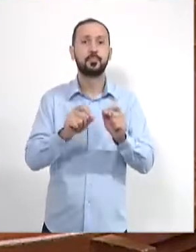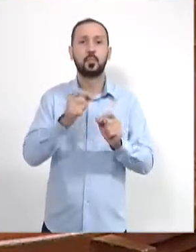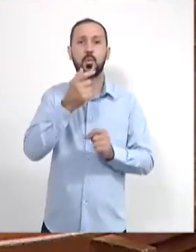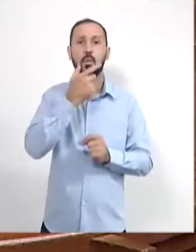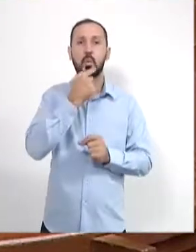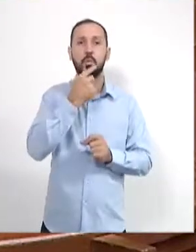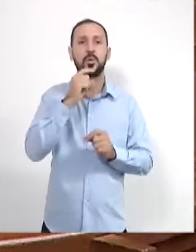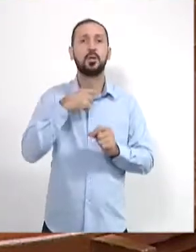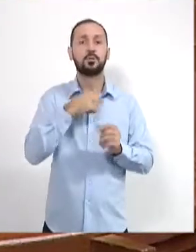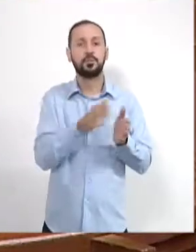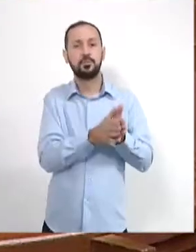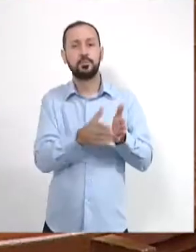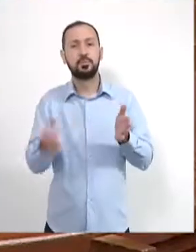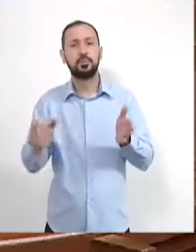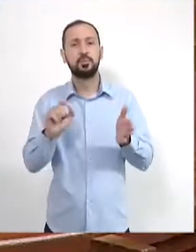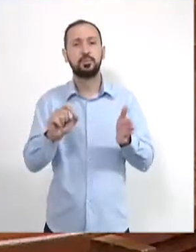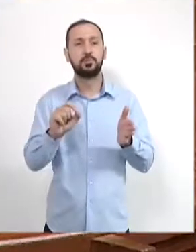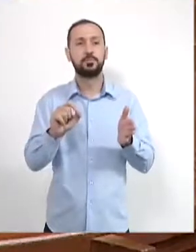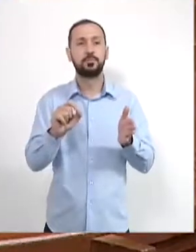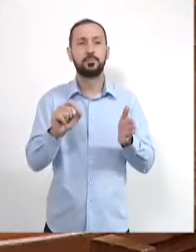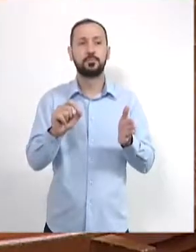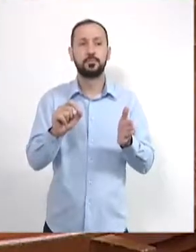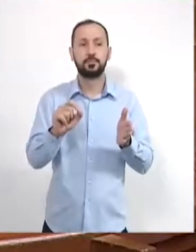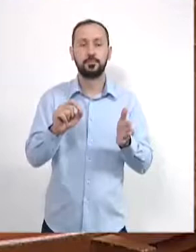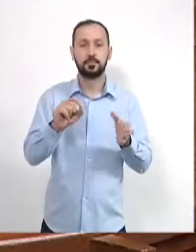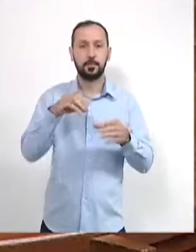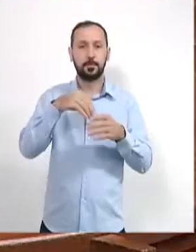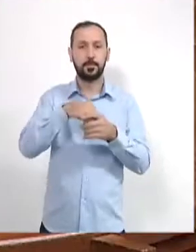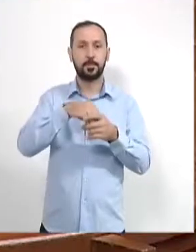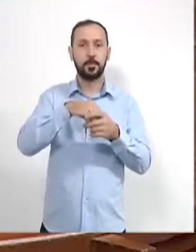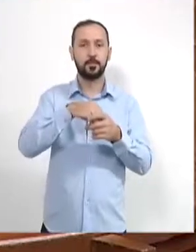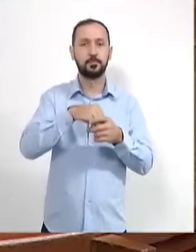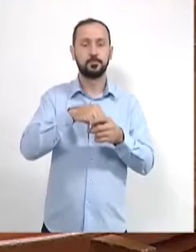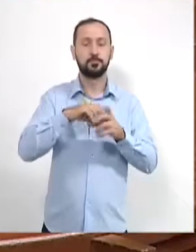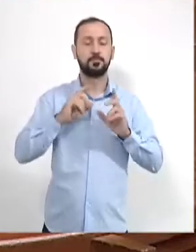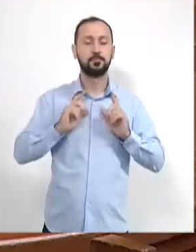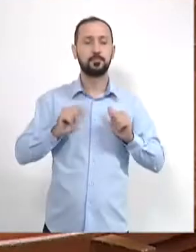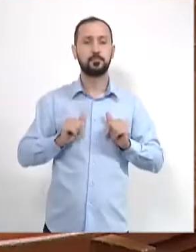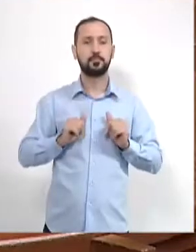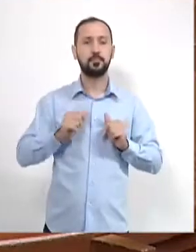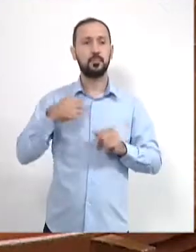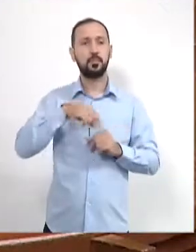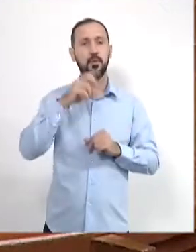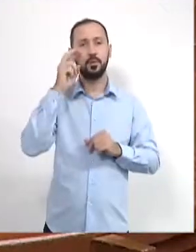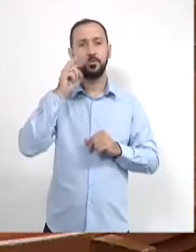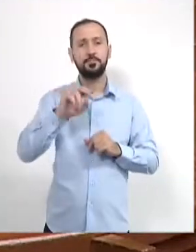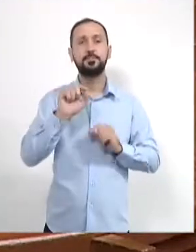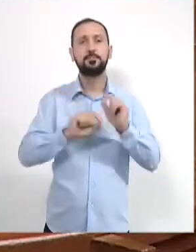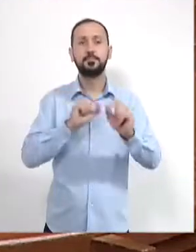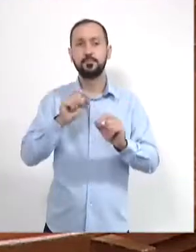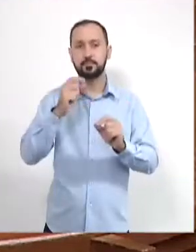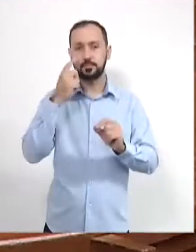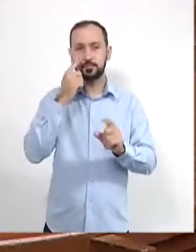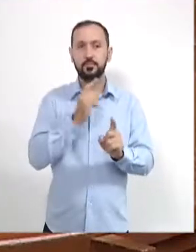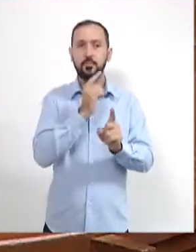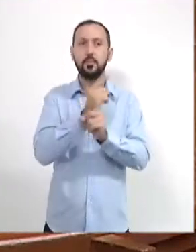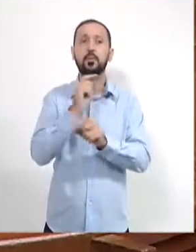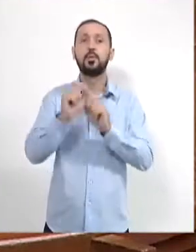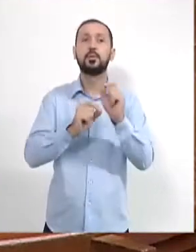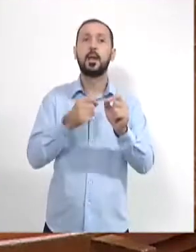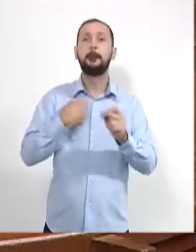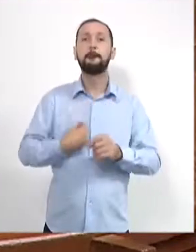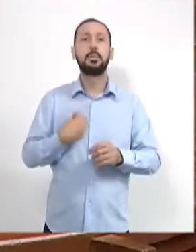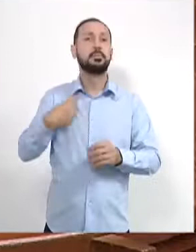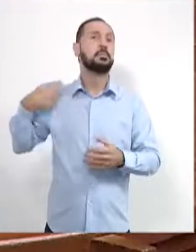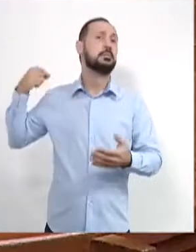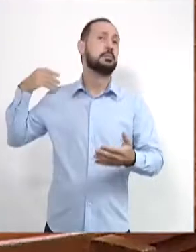que teve um período mais extenso no reinado de Israel. Então, se nós olharmos, nós vamos ver a participação desde